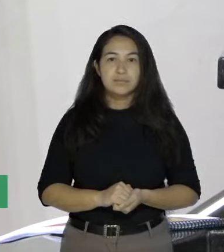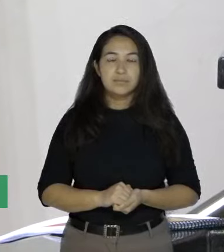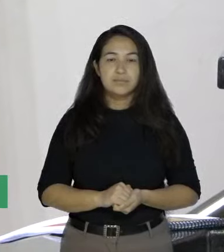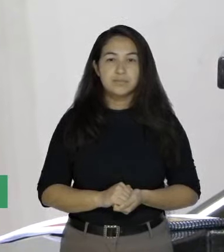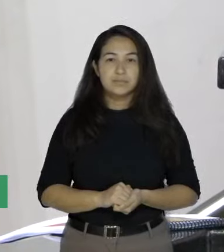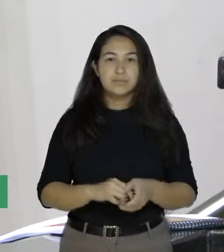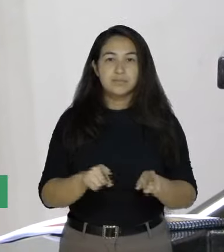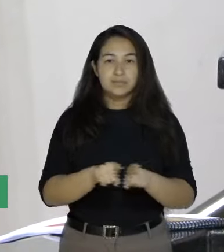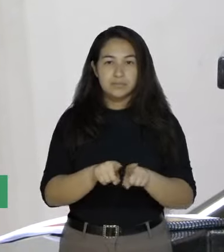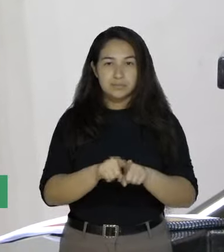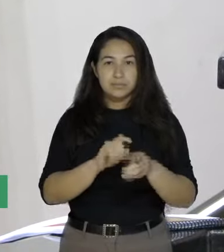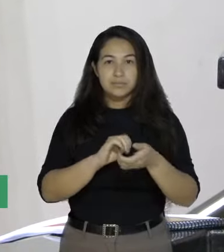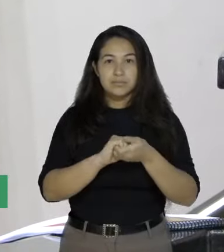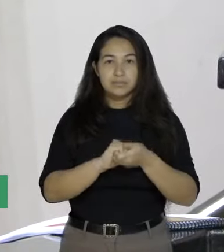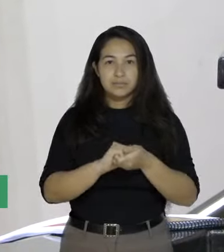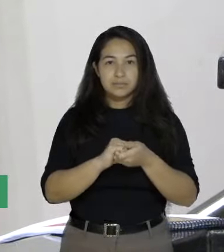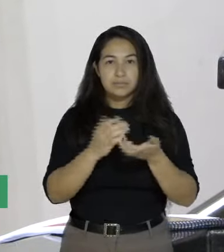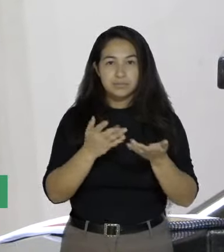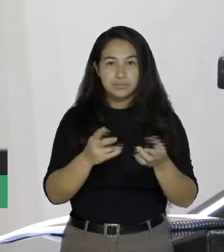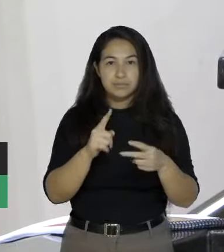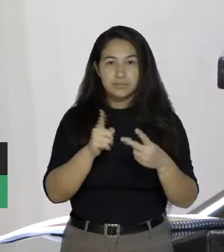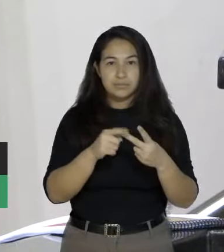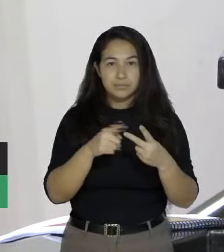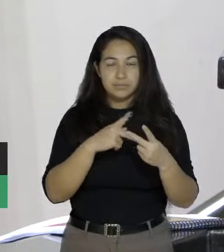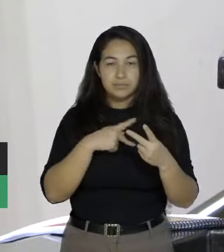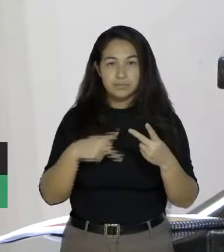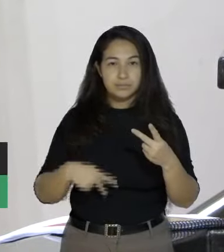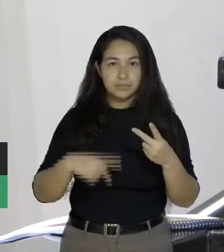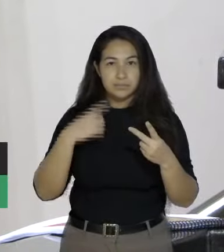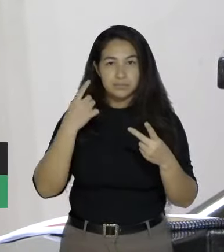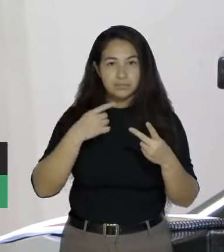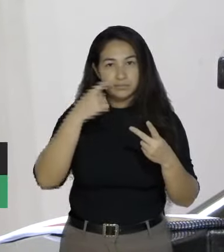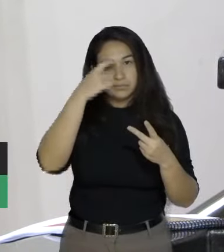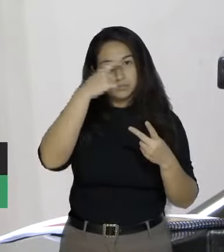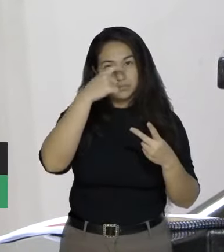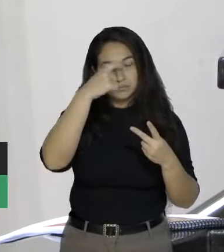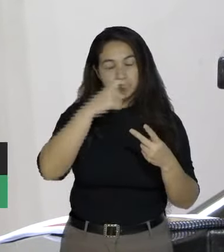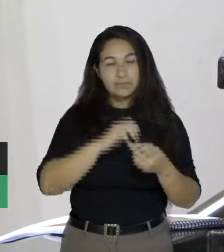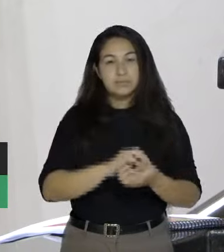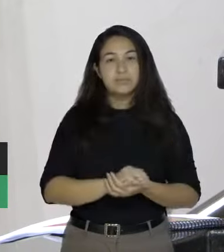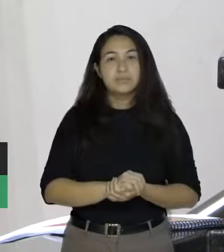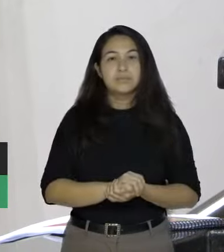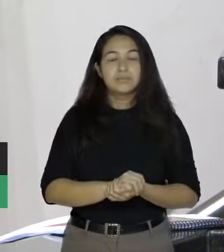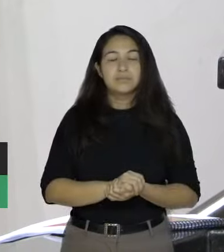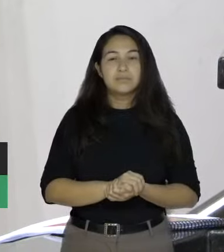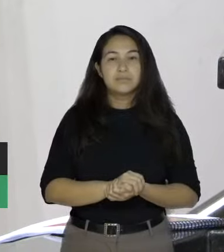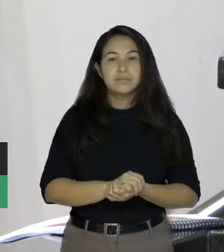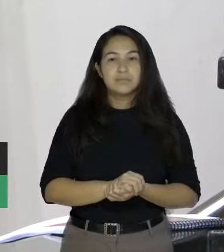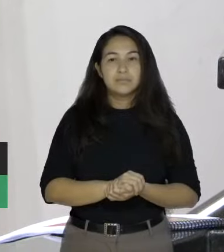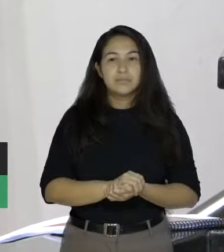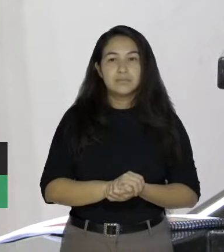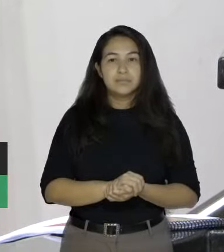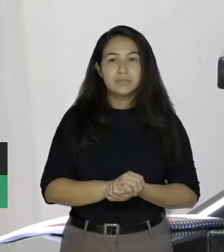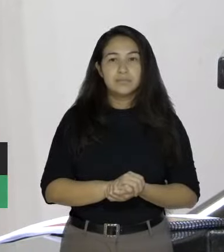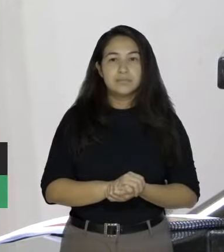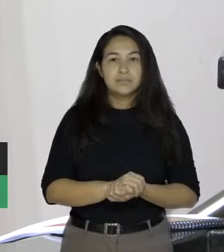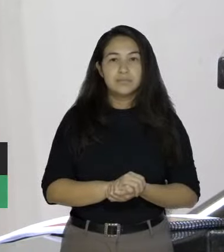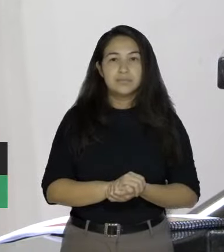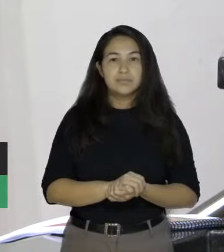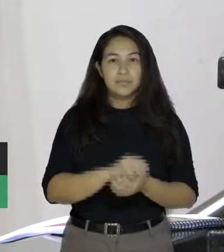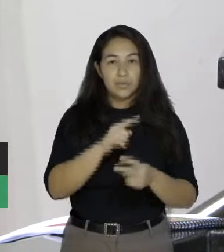cumprimentar o vice-presidente da casa Deputado Maurício Duarte e em nome de